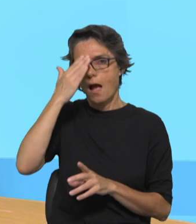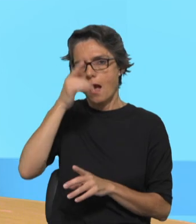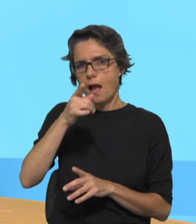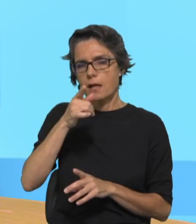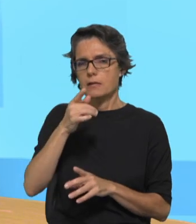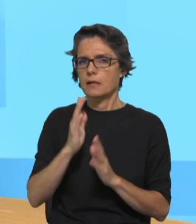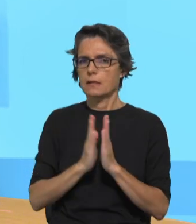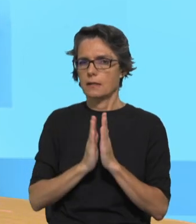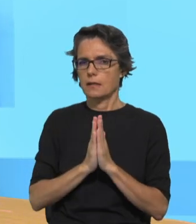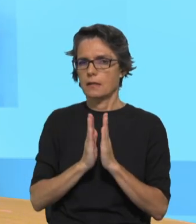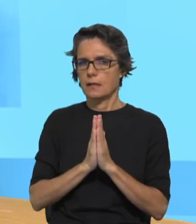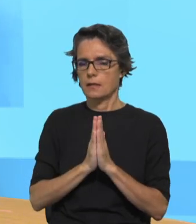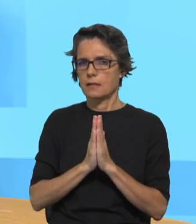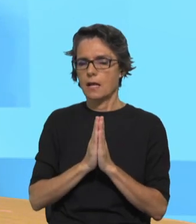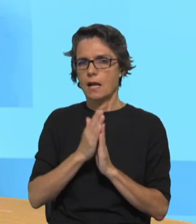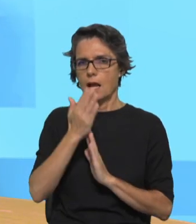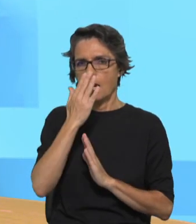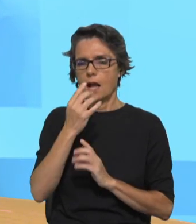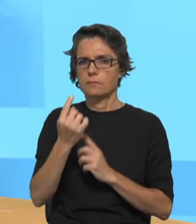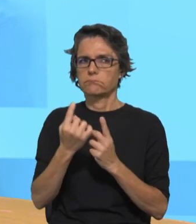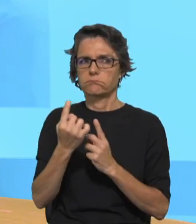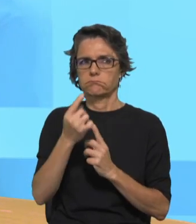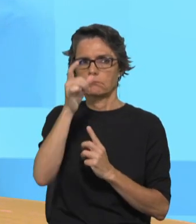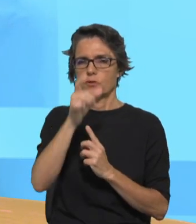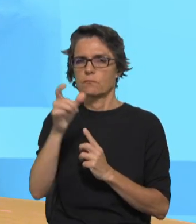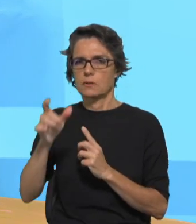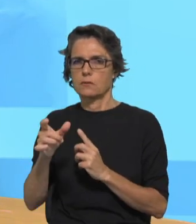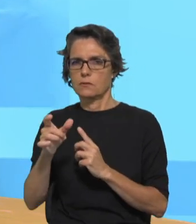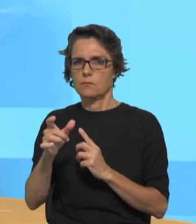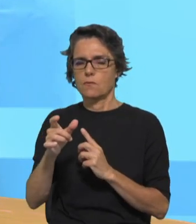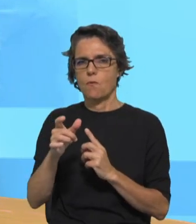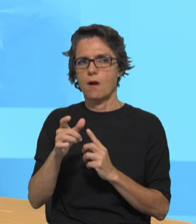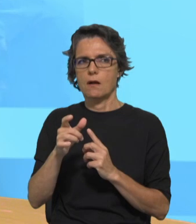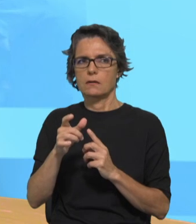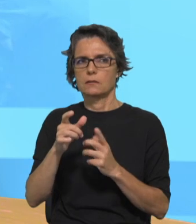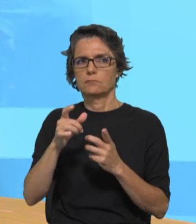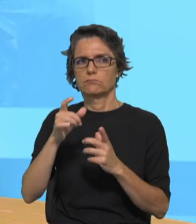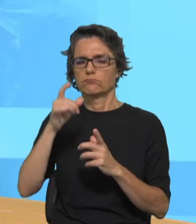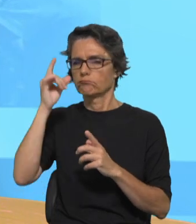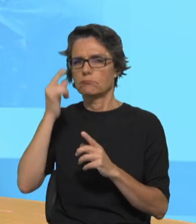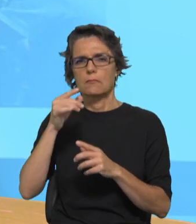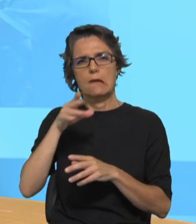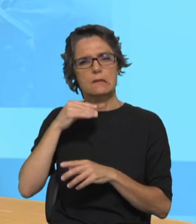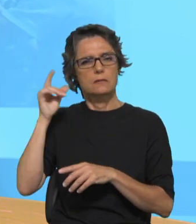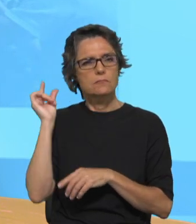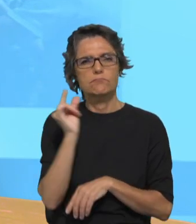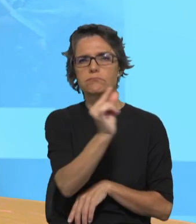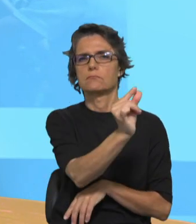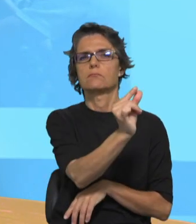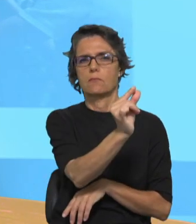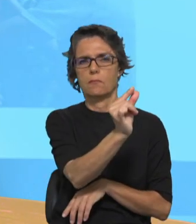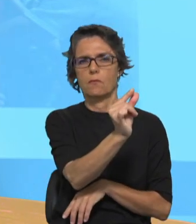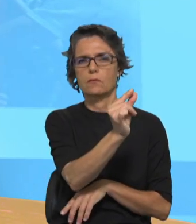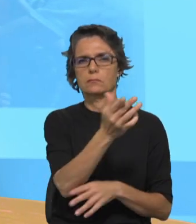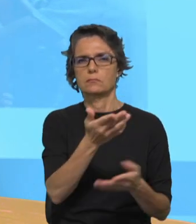ainda muito colado à figura do missionário que parte para longe tantas